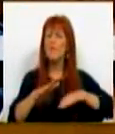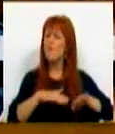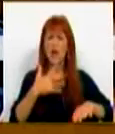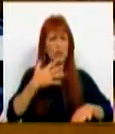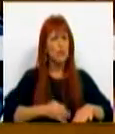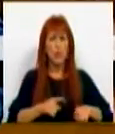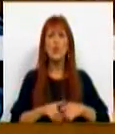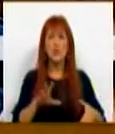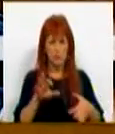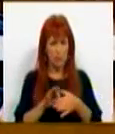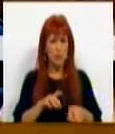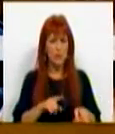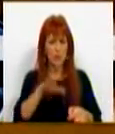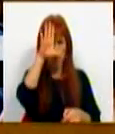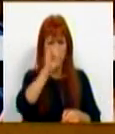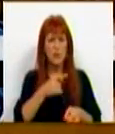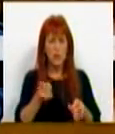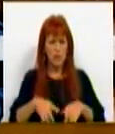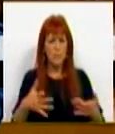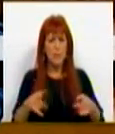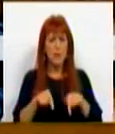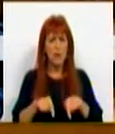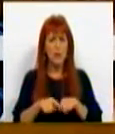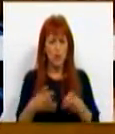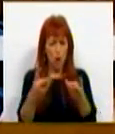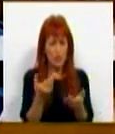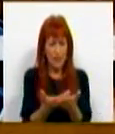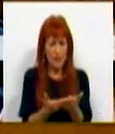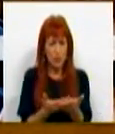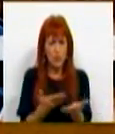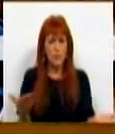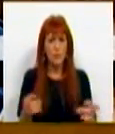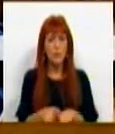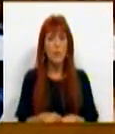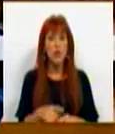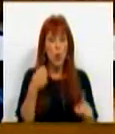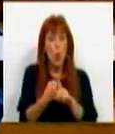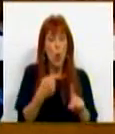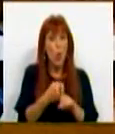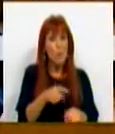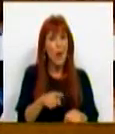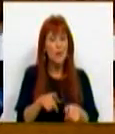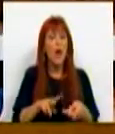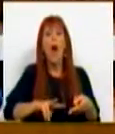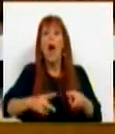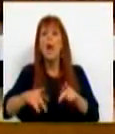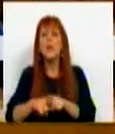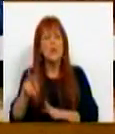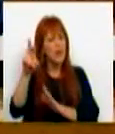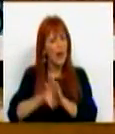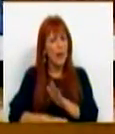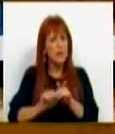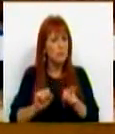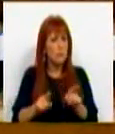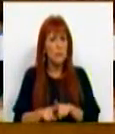e está no programa do Governo, e está também, digamos, neste Orçamento, um combate para que se alterem as